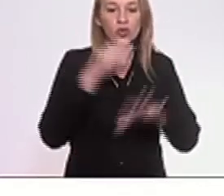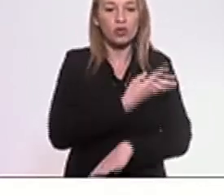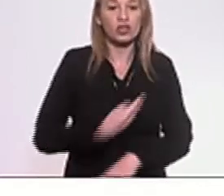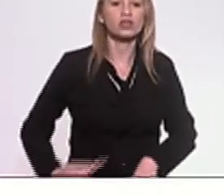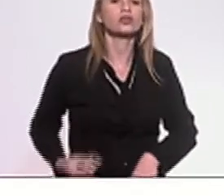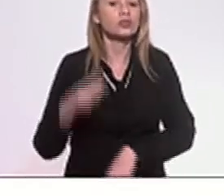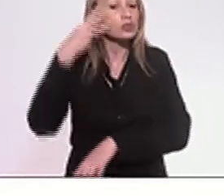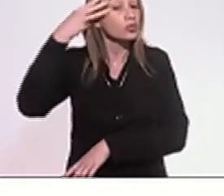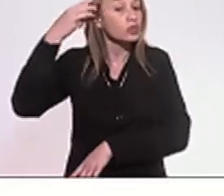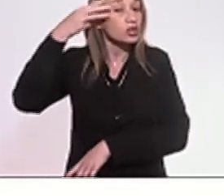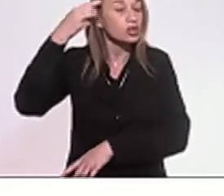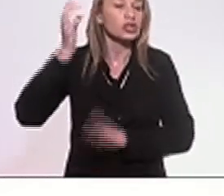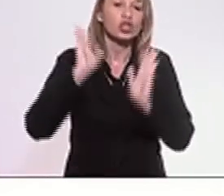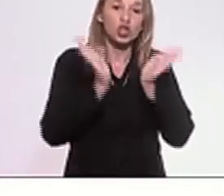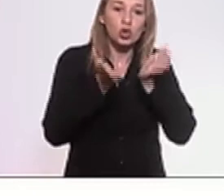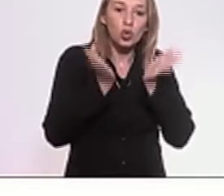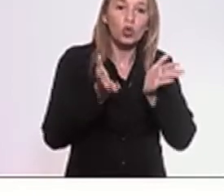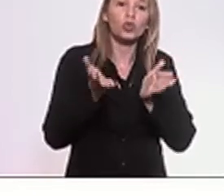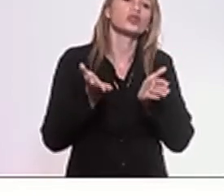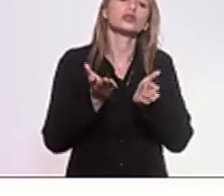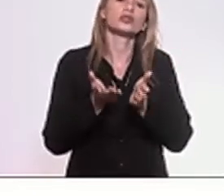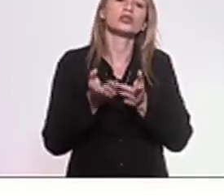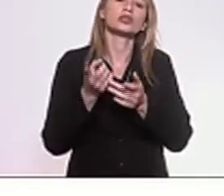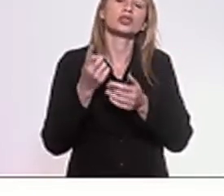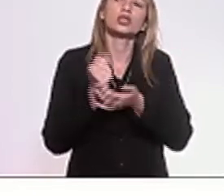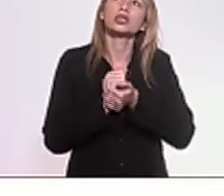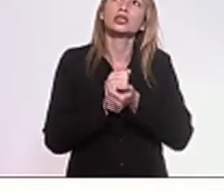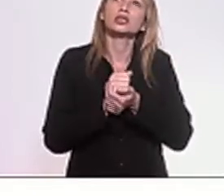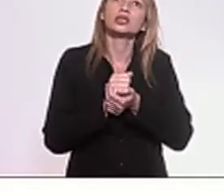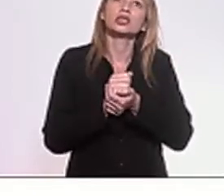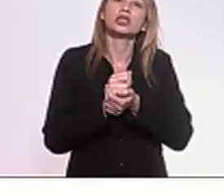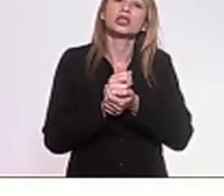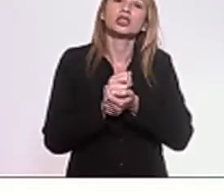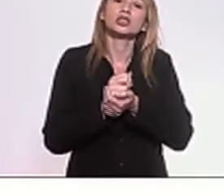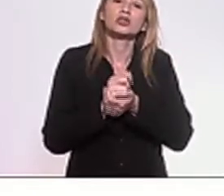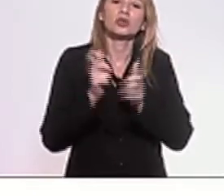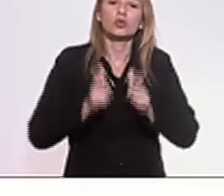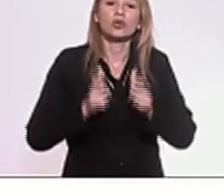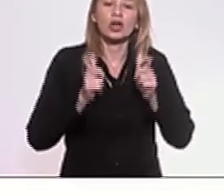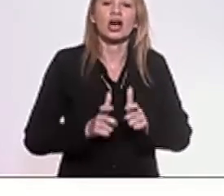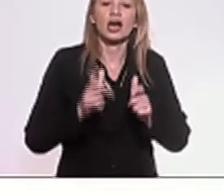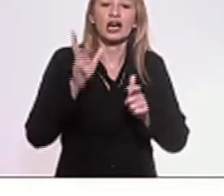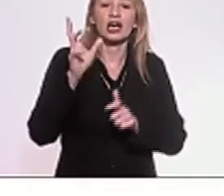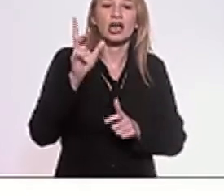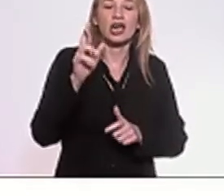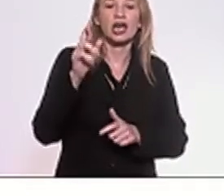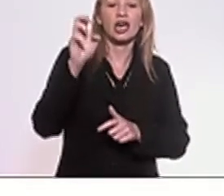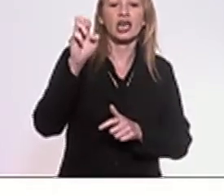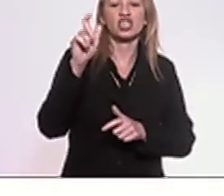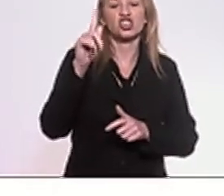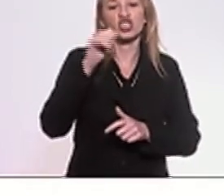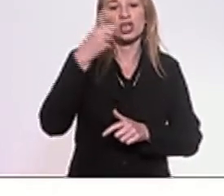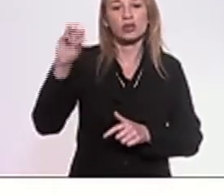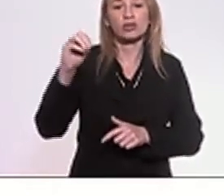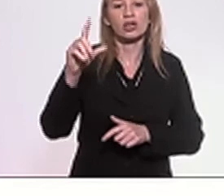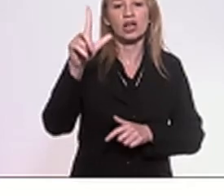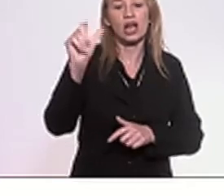Witzel, que hoje se encontra em agenda na região dos Lagos, levando lá